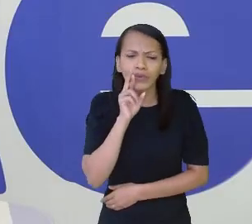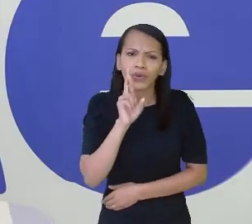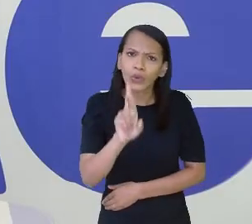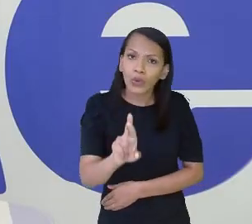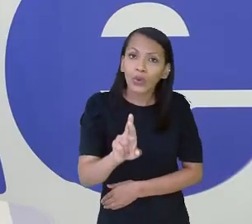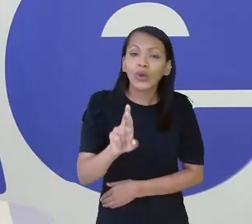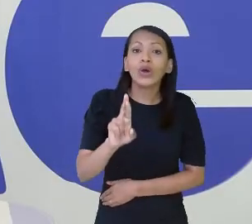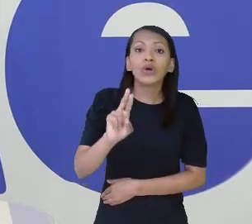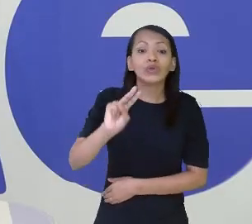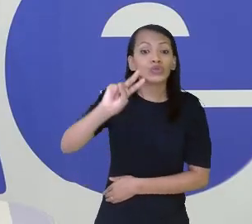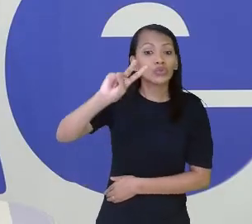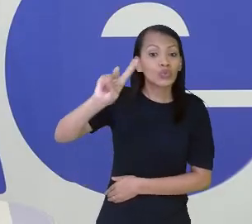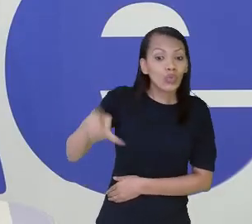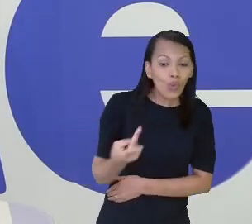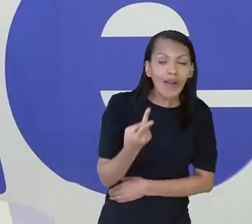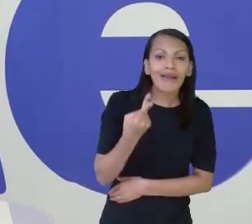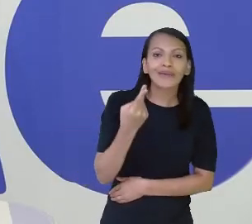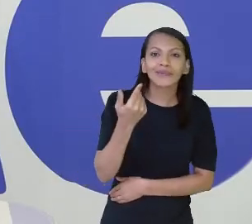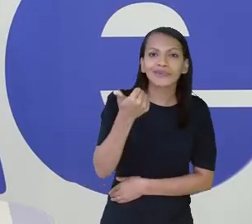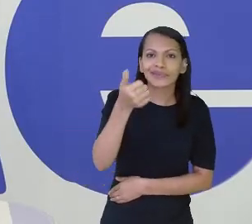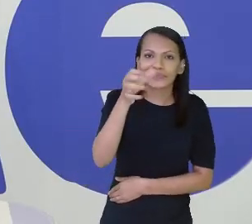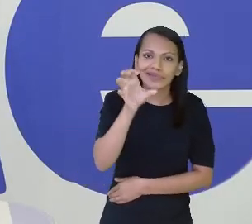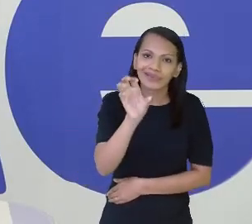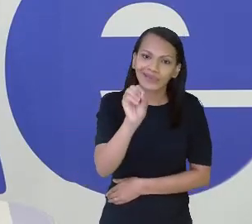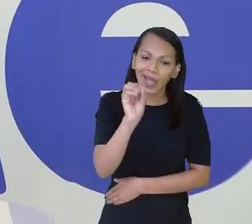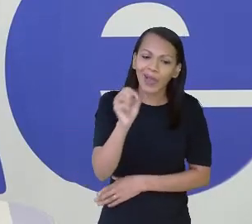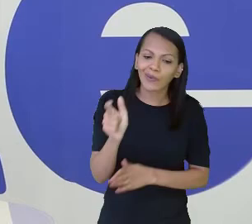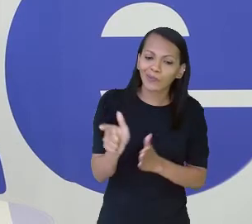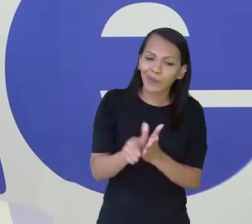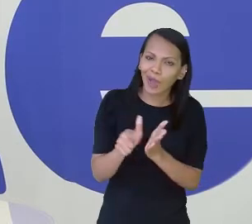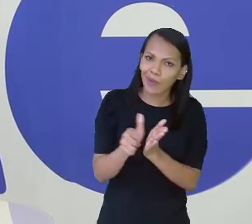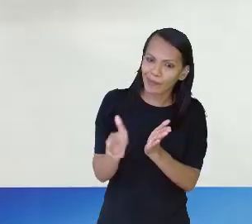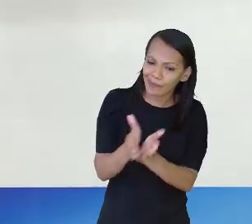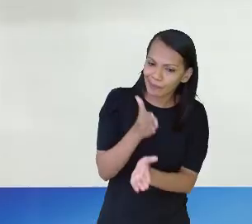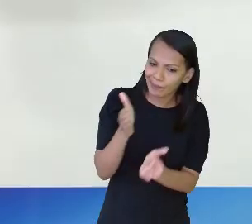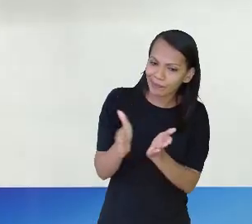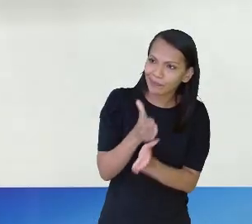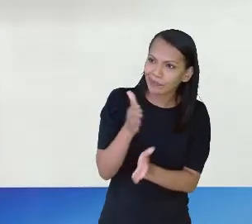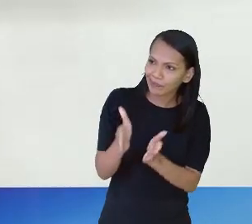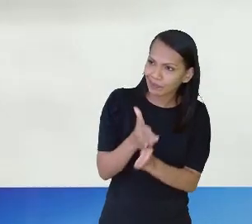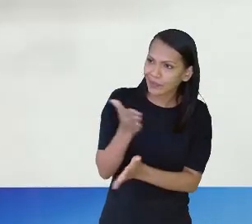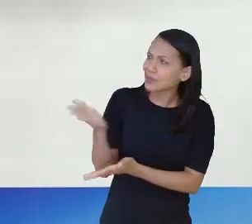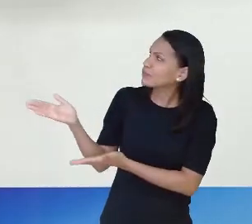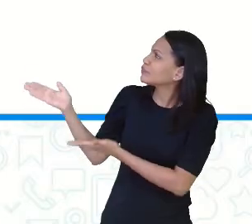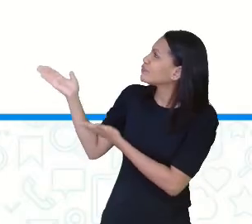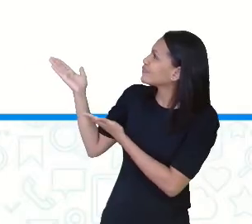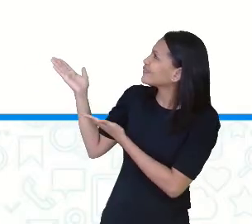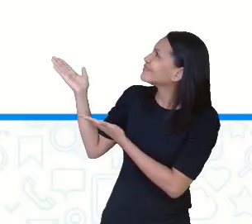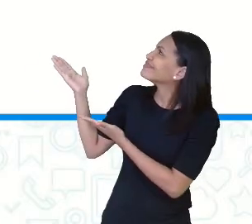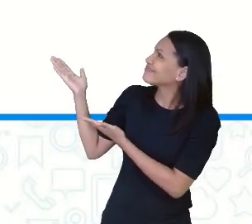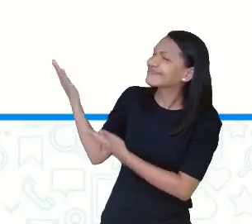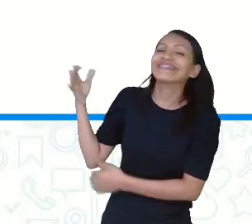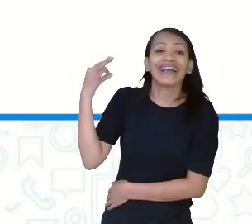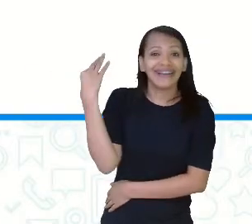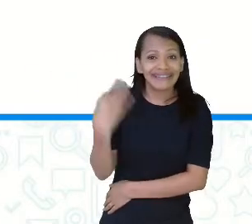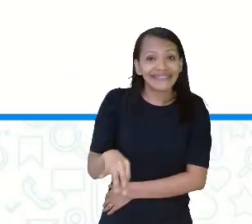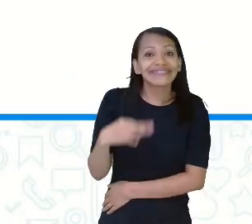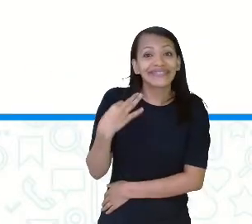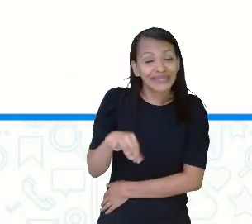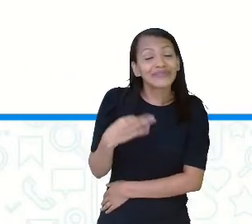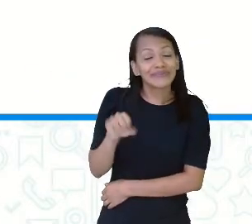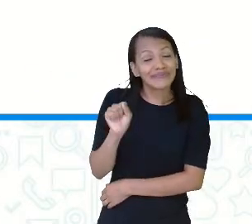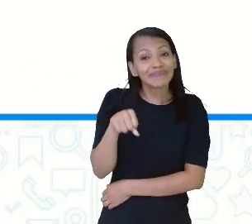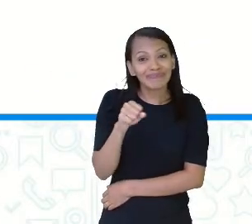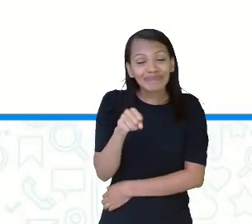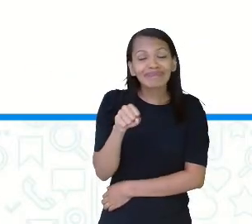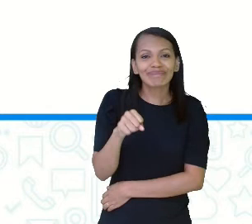2.100 páginas. Será, Pedro? Vamos descobrir. Maravilhoso, acertou muito.